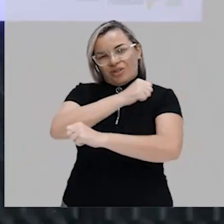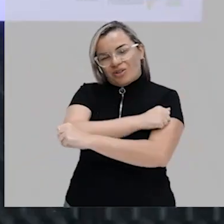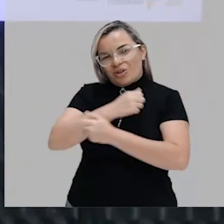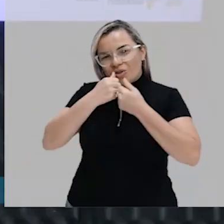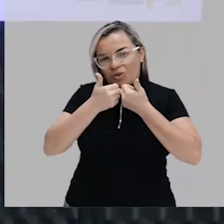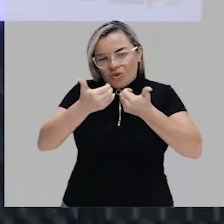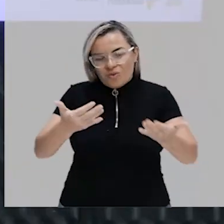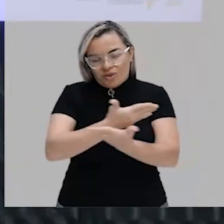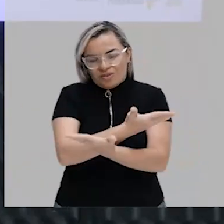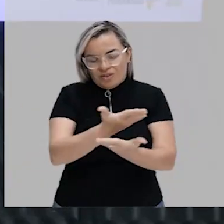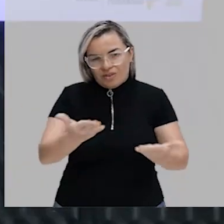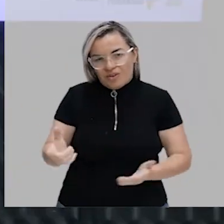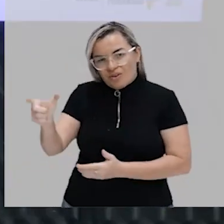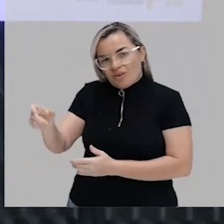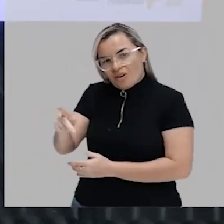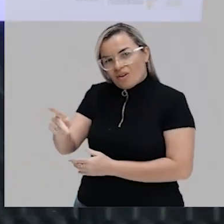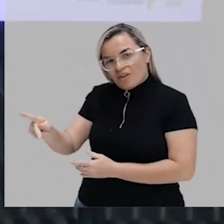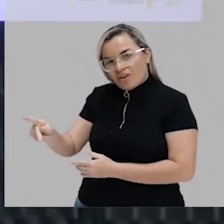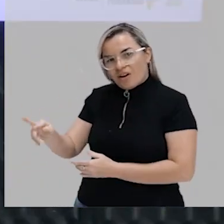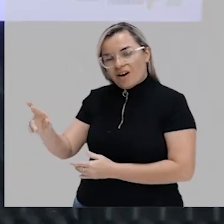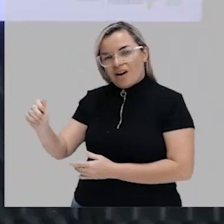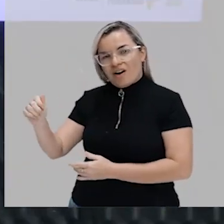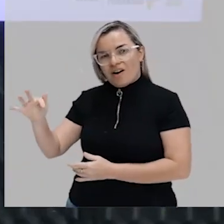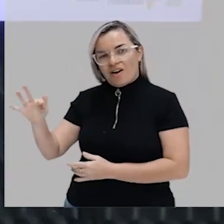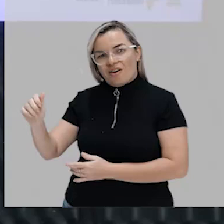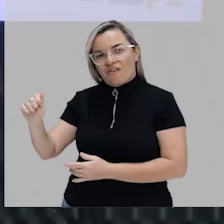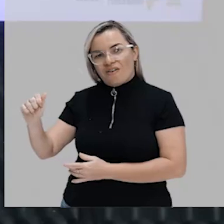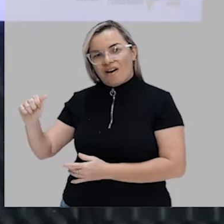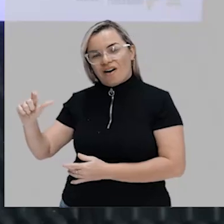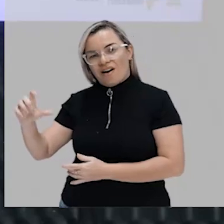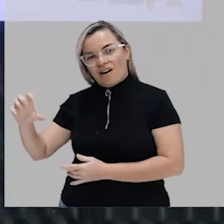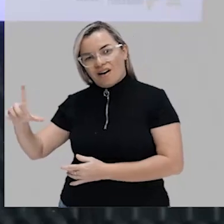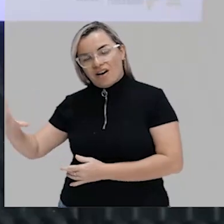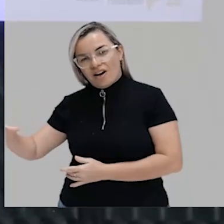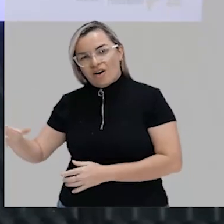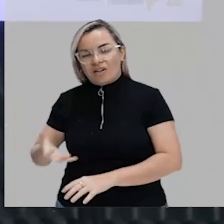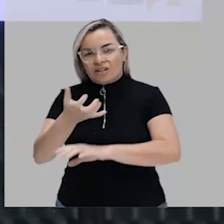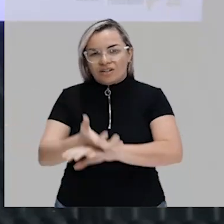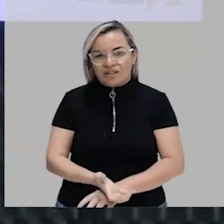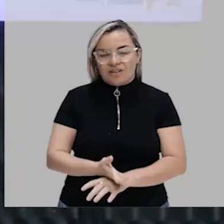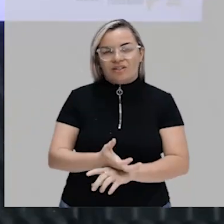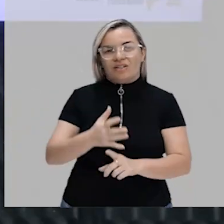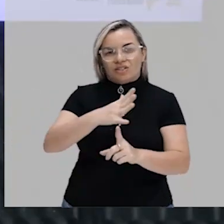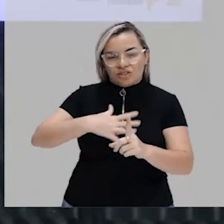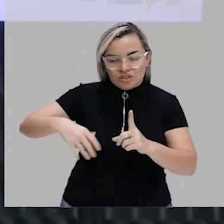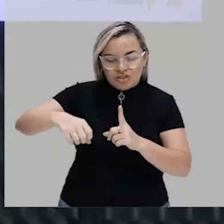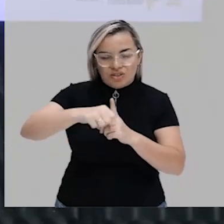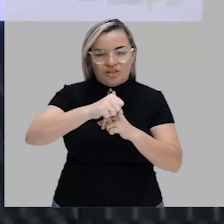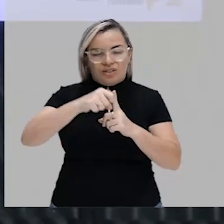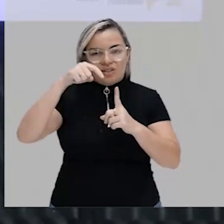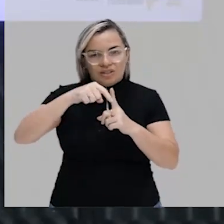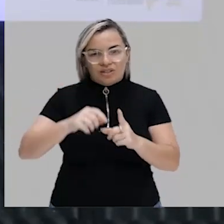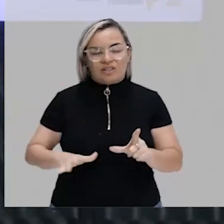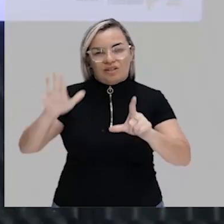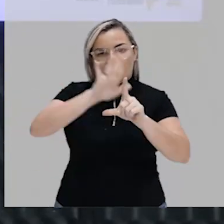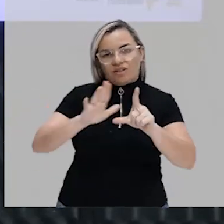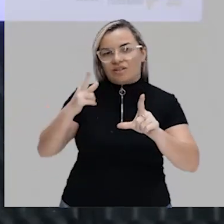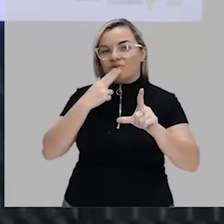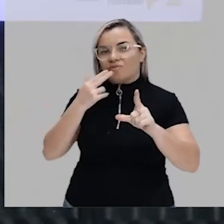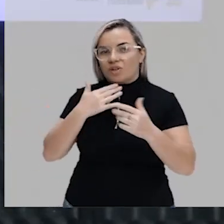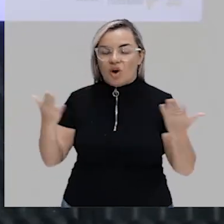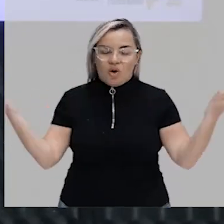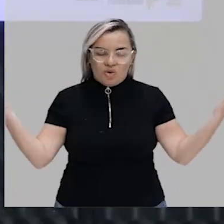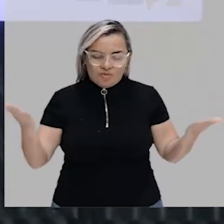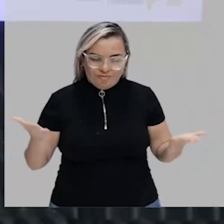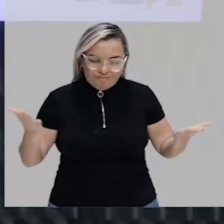galera, tudo bem com vocês? Aqui quem fala é o professor Rafael Carlos, de Sociologia, da plataforma Gonçalves Dias. E nessa aula de hoje, a